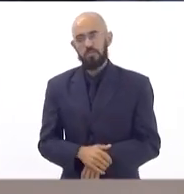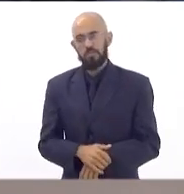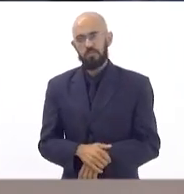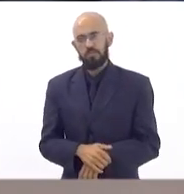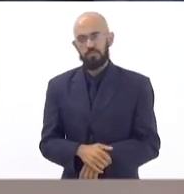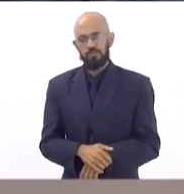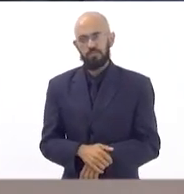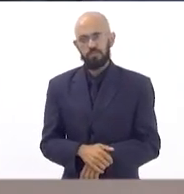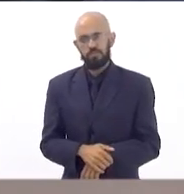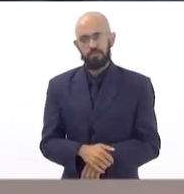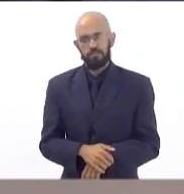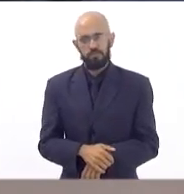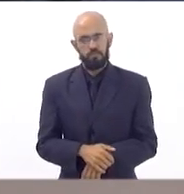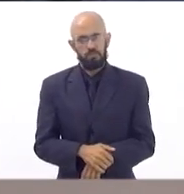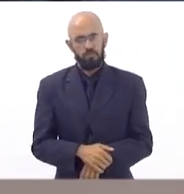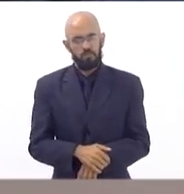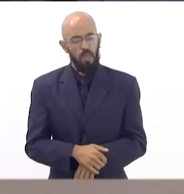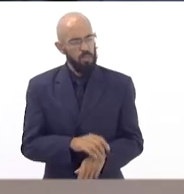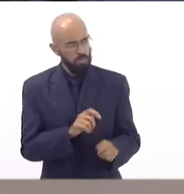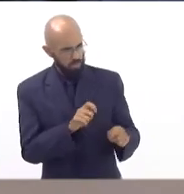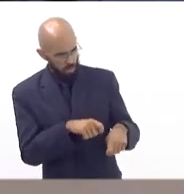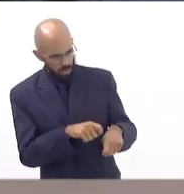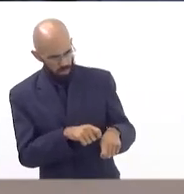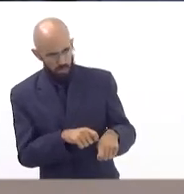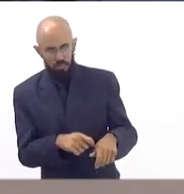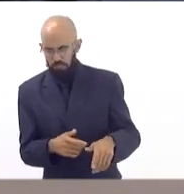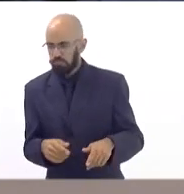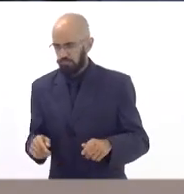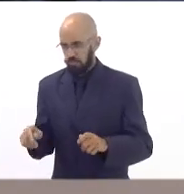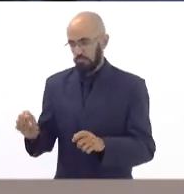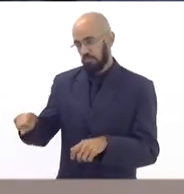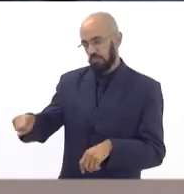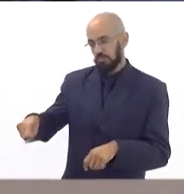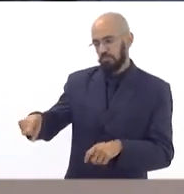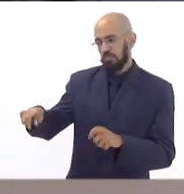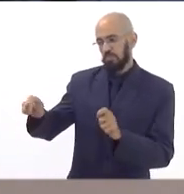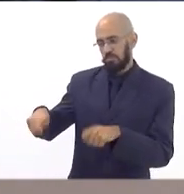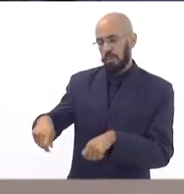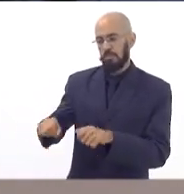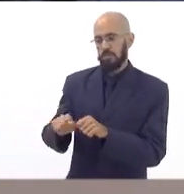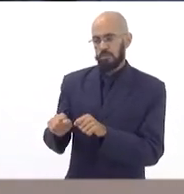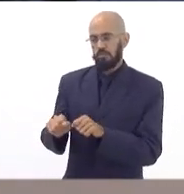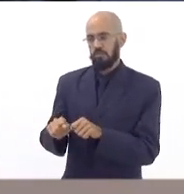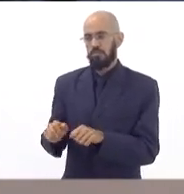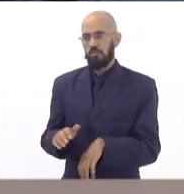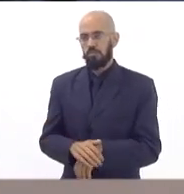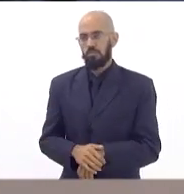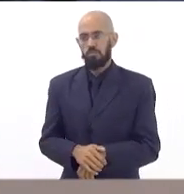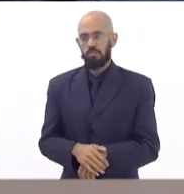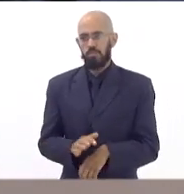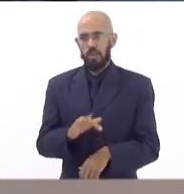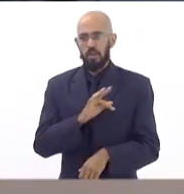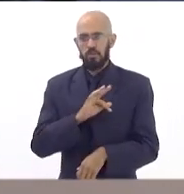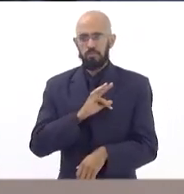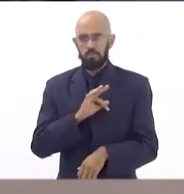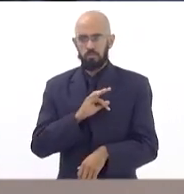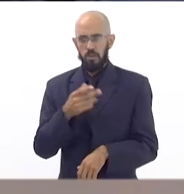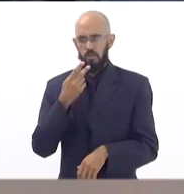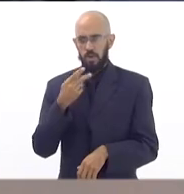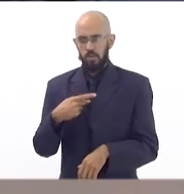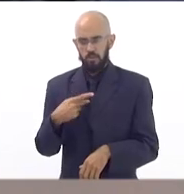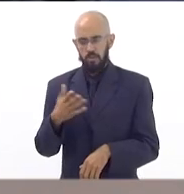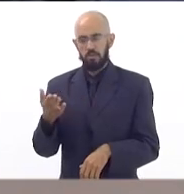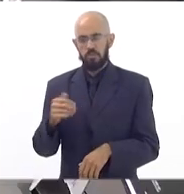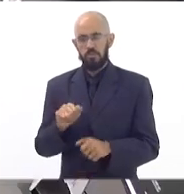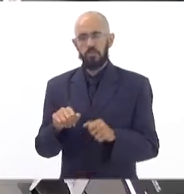senhor também a polícia portanto é possível é possível aparecer acredito Doutora Marta Rocha disse que vai encaminhar um projeto